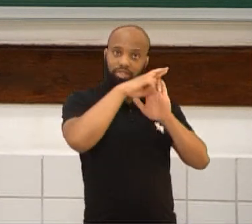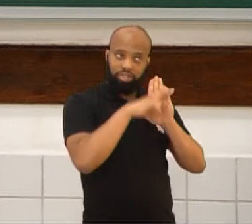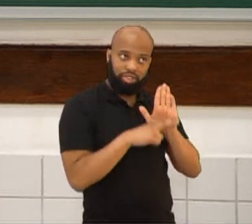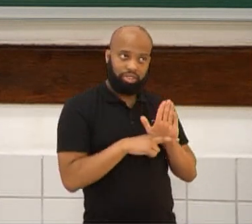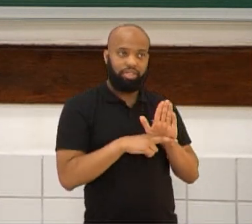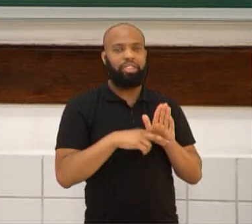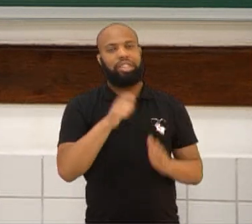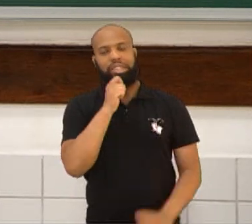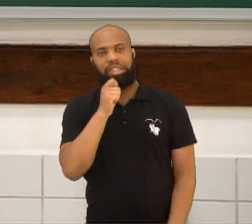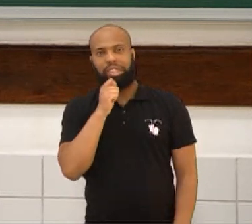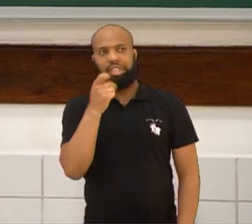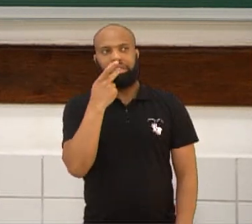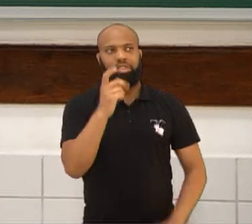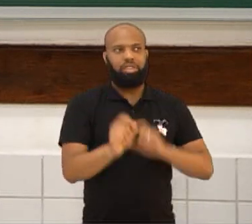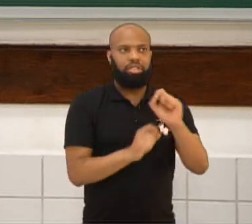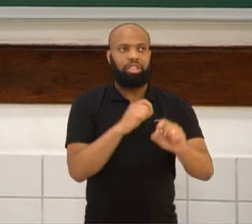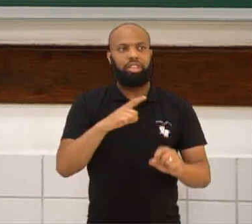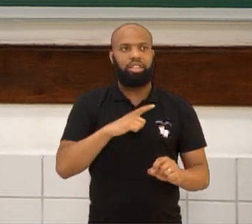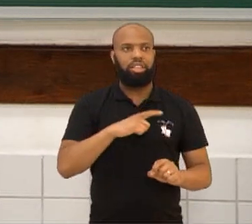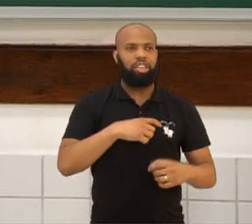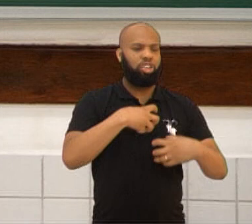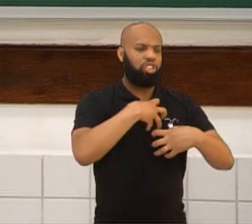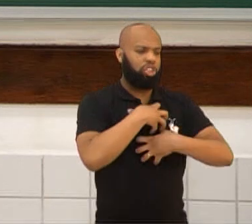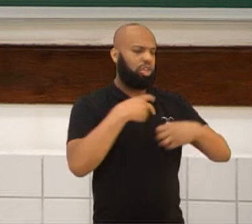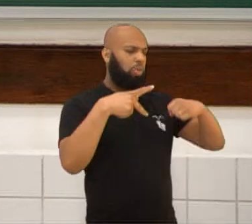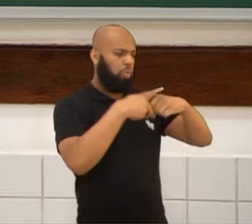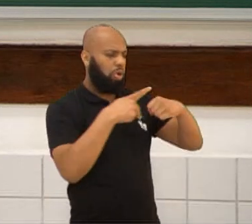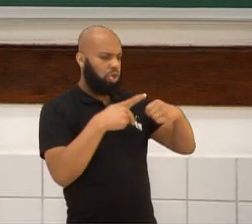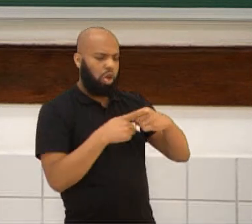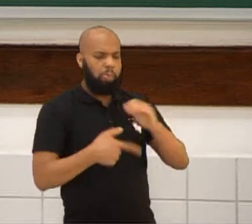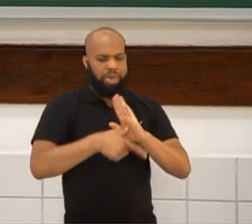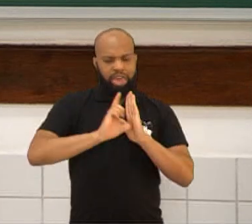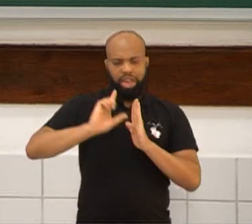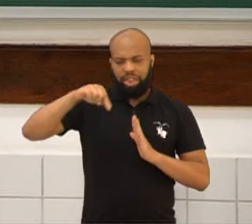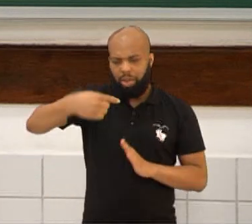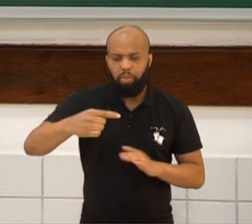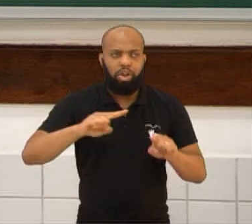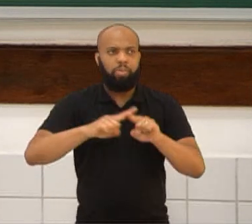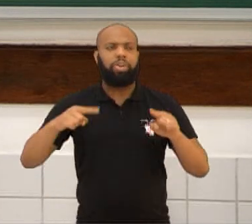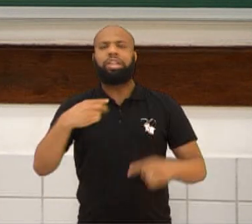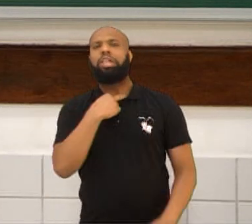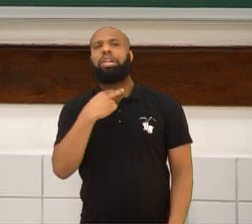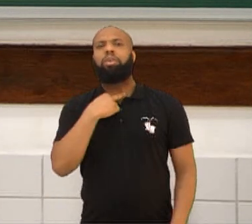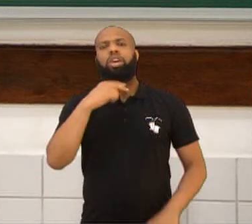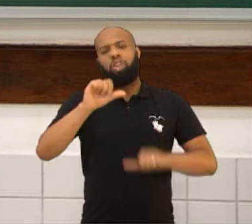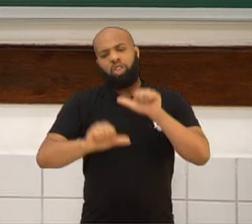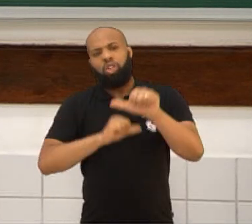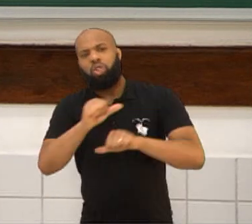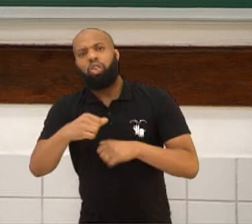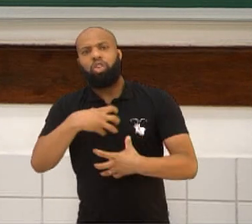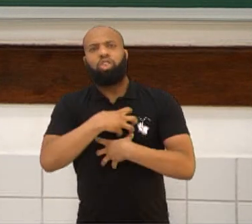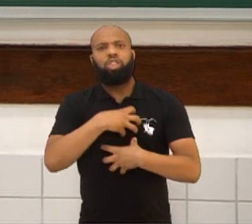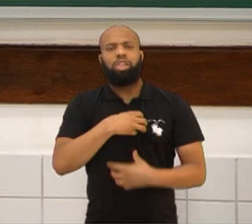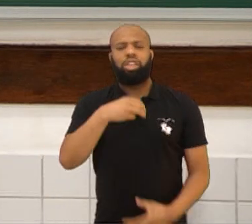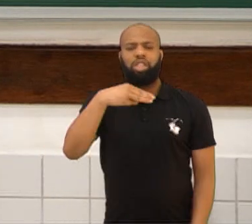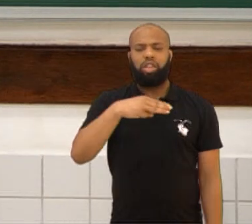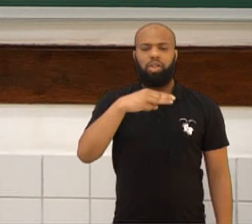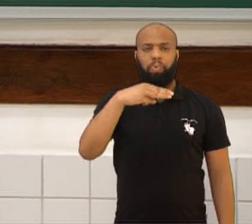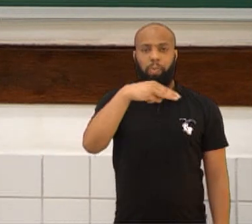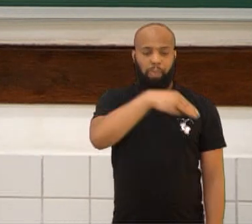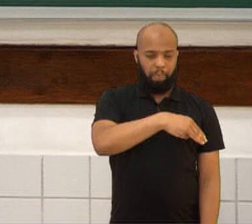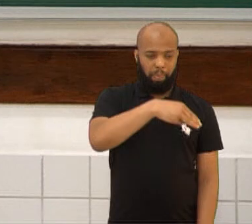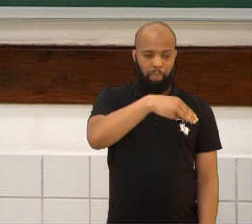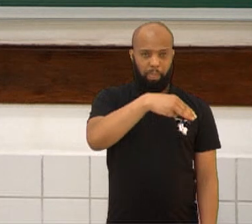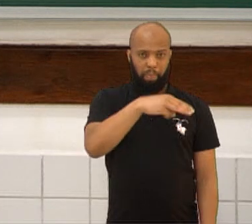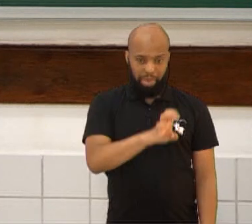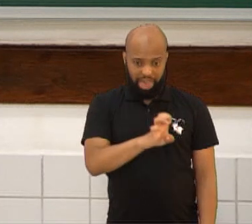regras ainda que dizem se o pronome tem que vir na frente, tem que vir atrás, mas, gente, não pode trocar o me pelo mim de